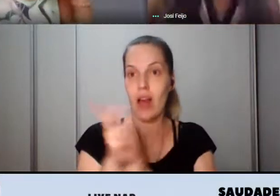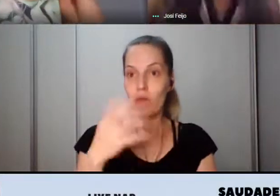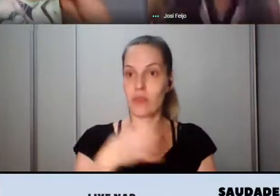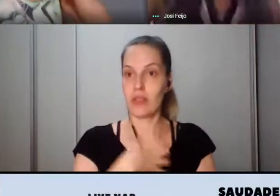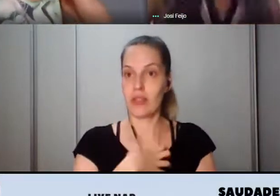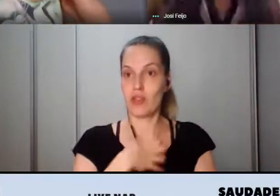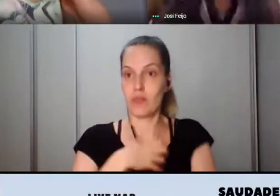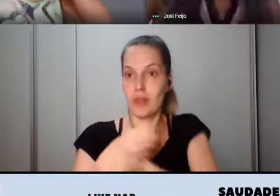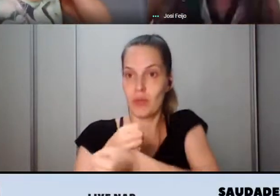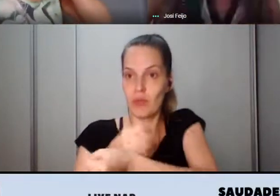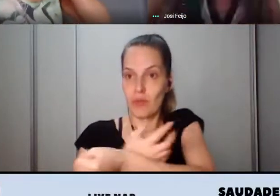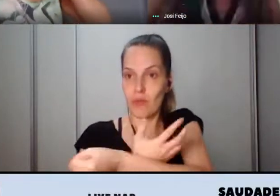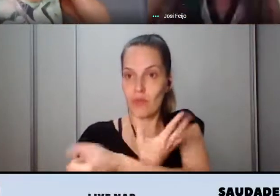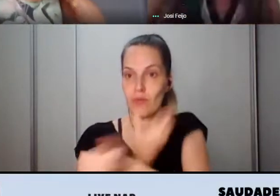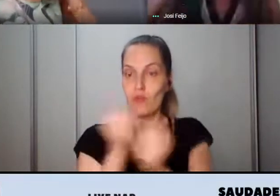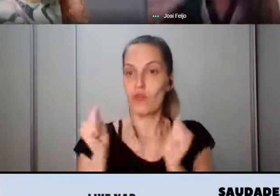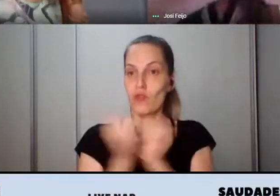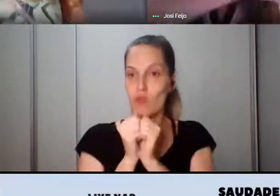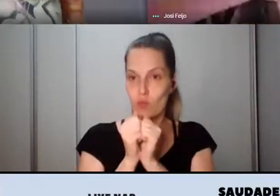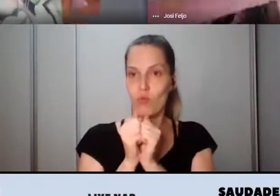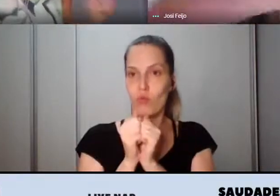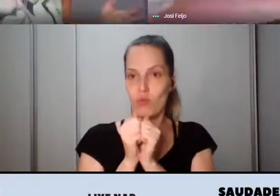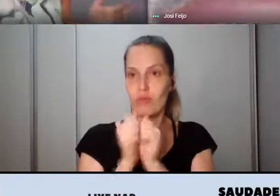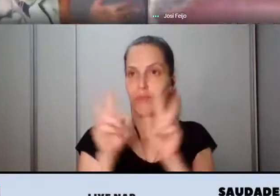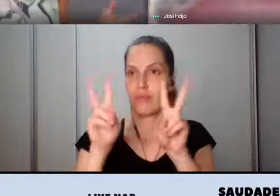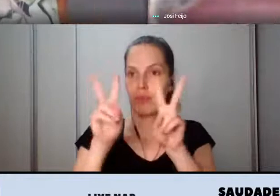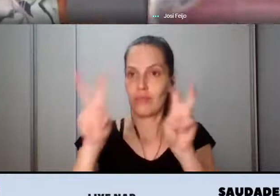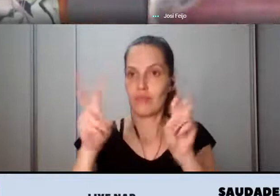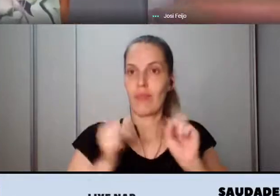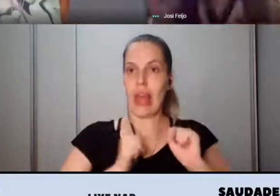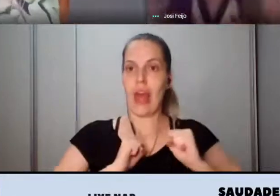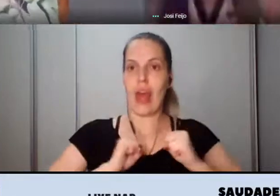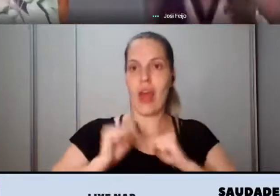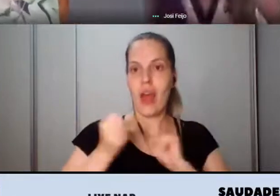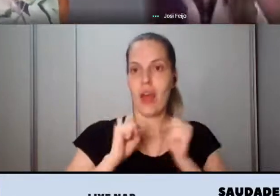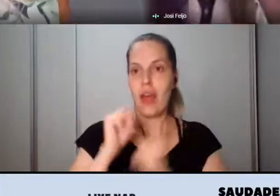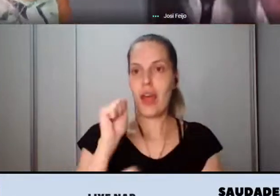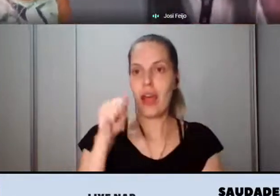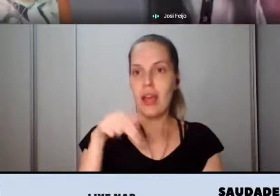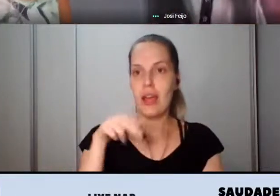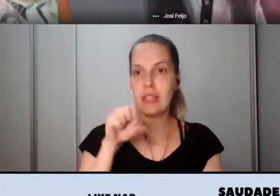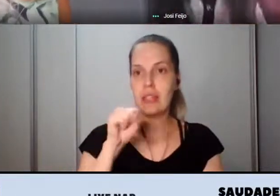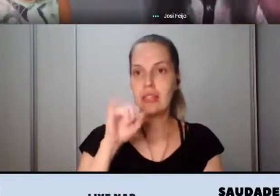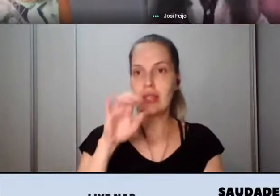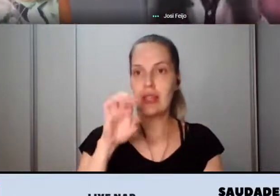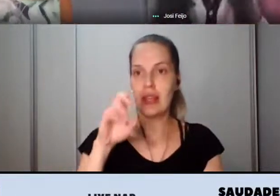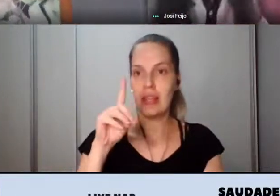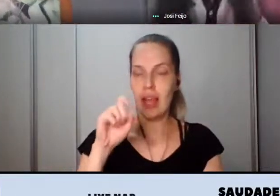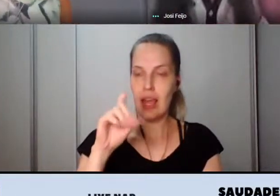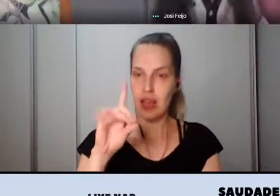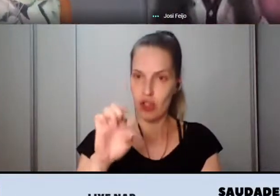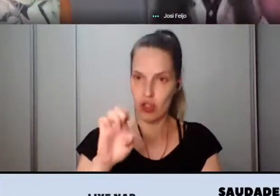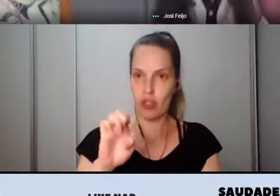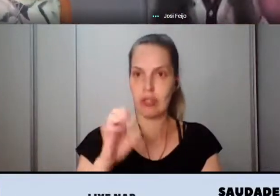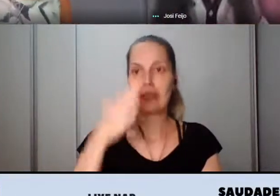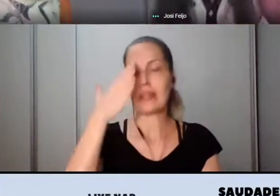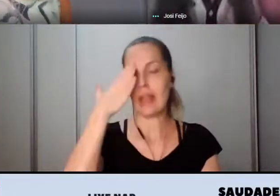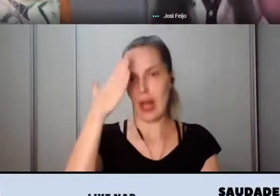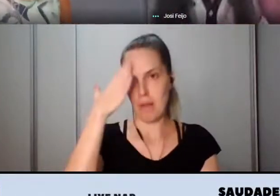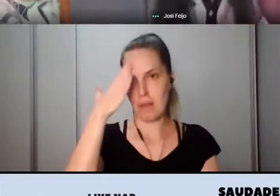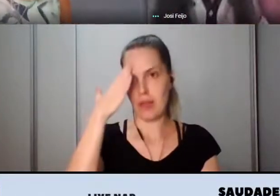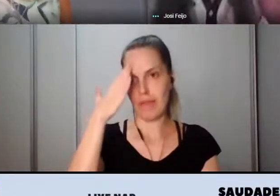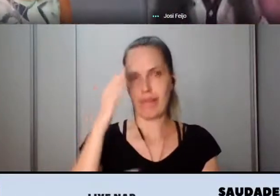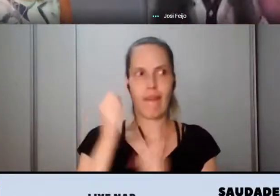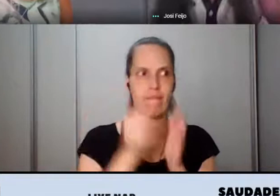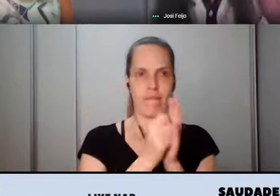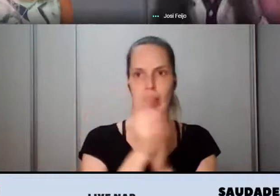vêm junto, né? E a questão da ansiedade é uma delas, enfim, a gente sabe, escuta isso bastante. E até